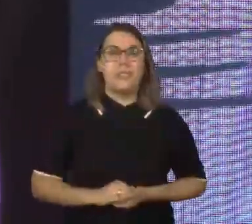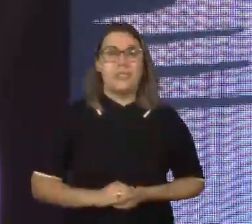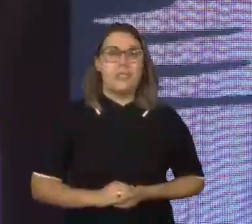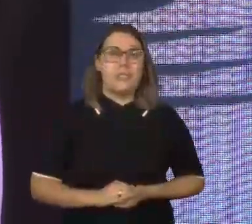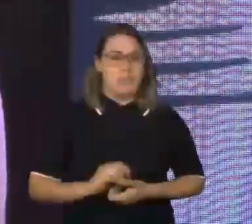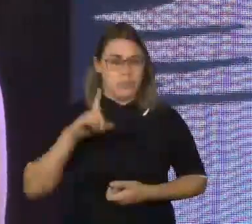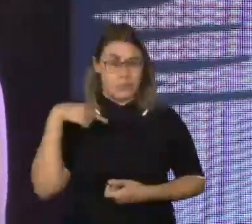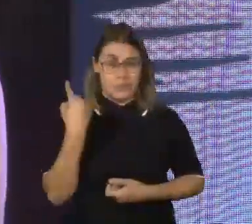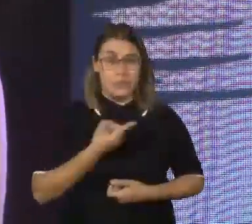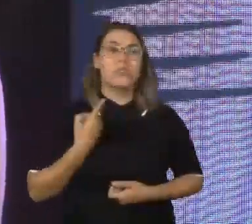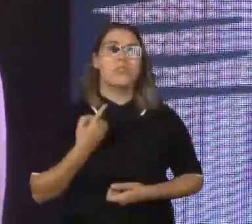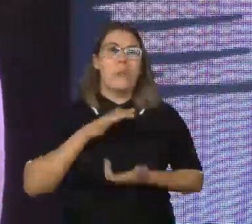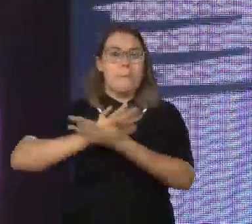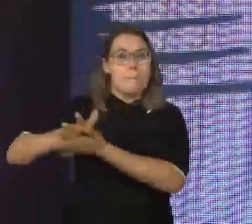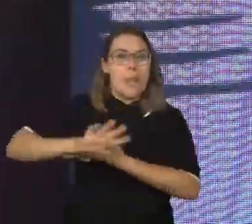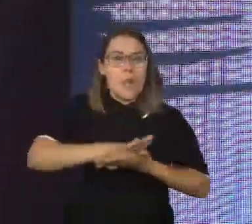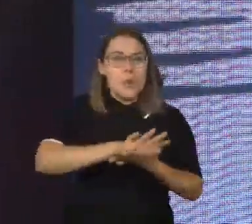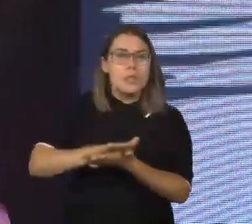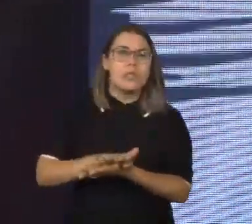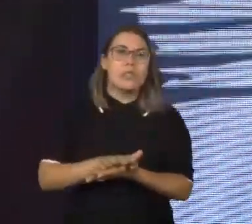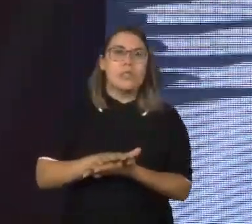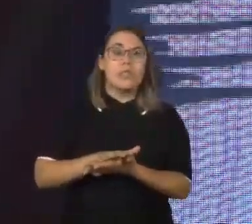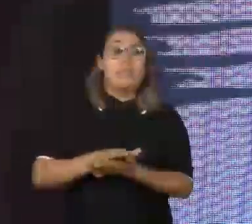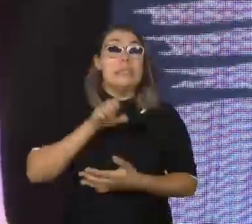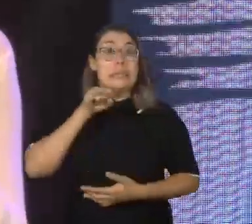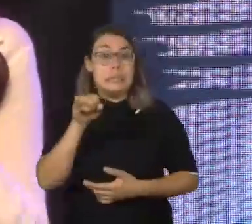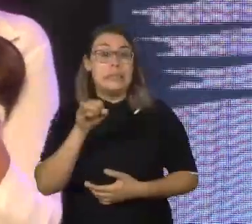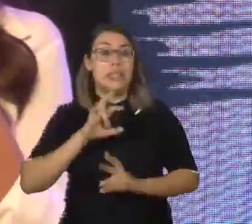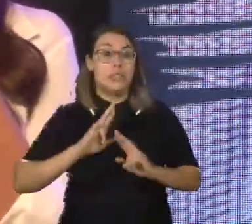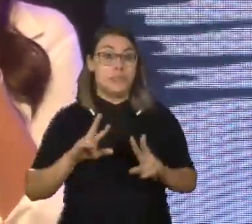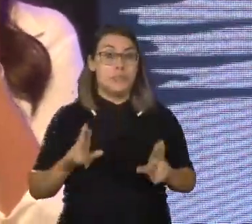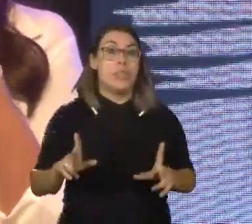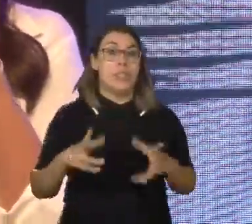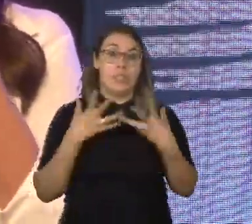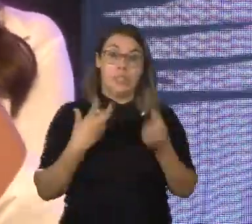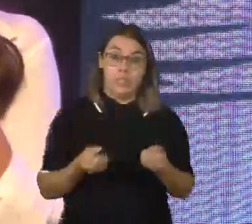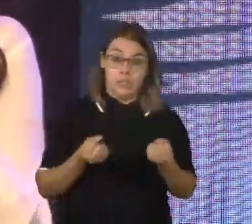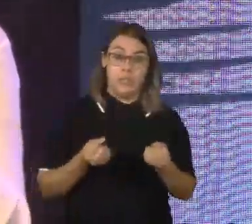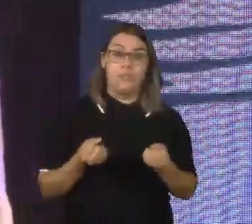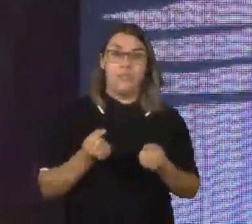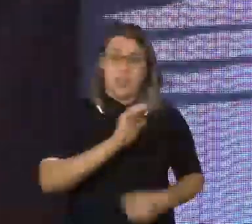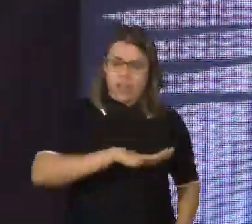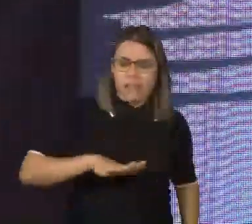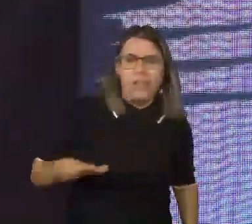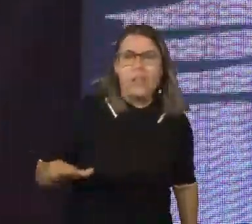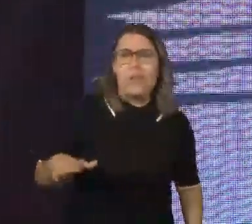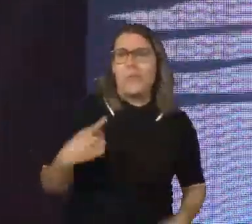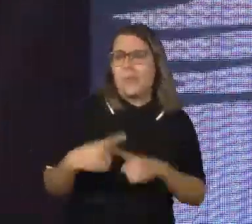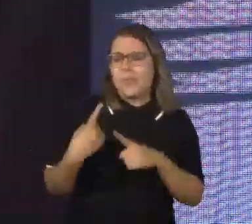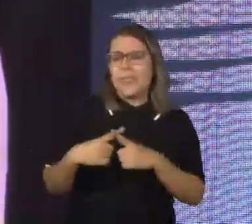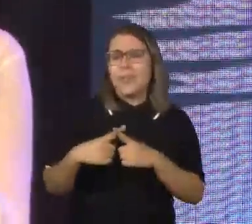tornamos menos preconceituosos se as diferenças forem oportunizadas na infância. Pois quando a gente está